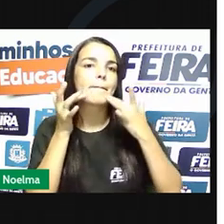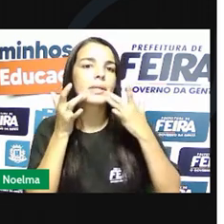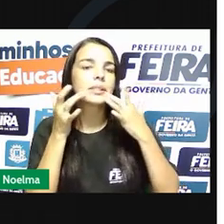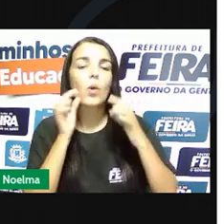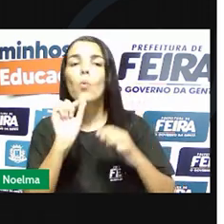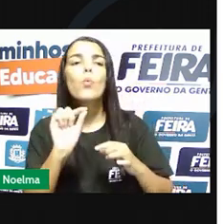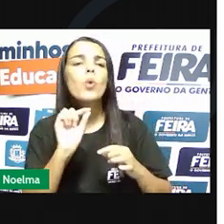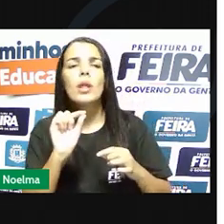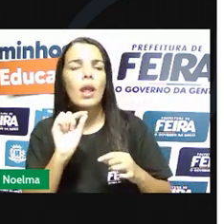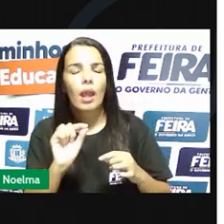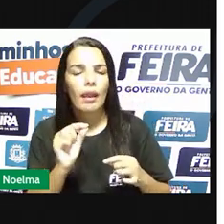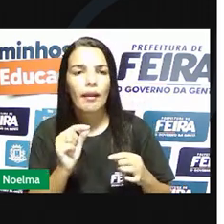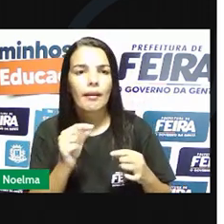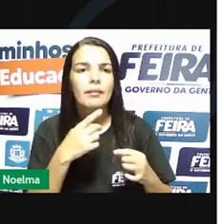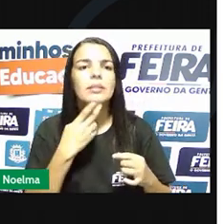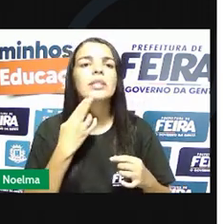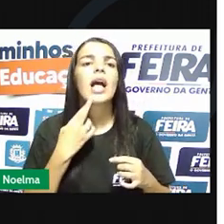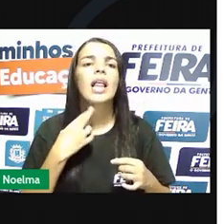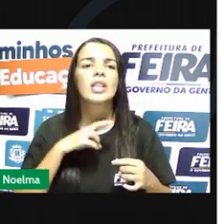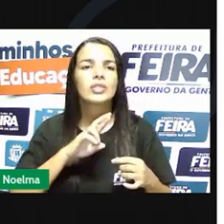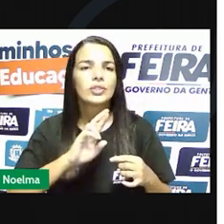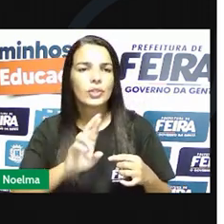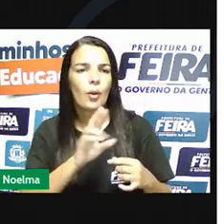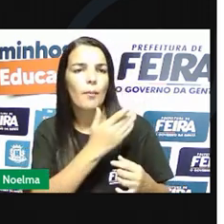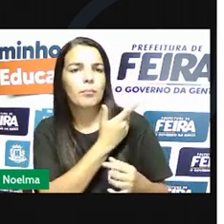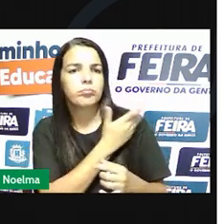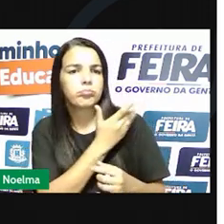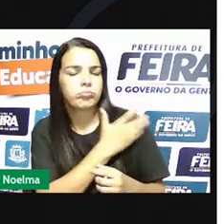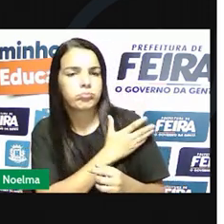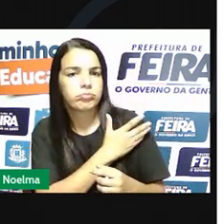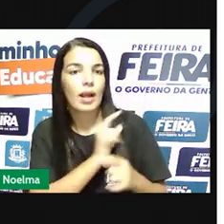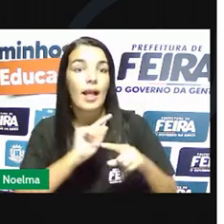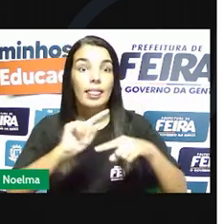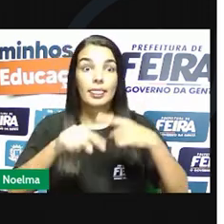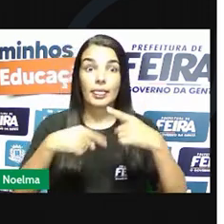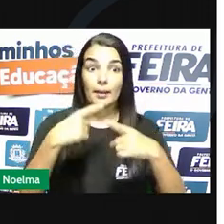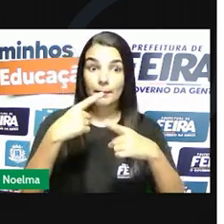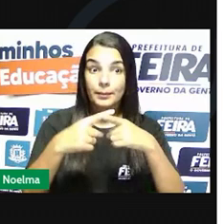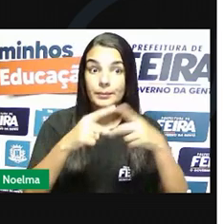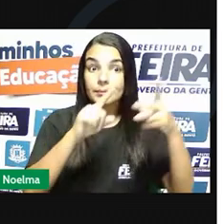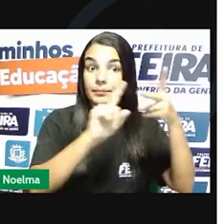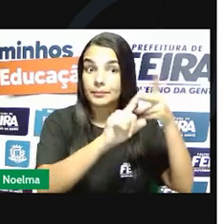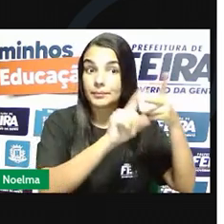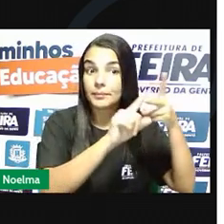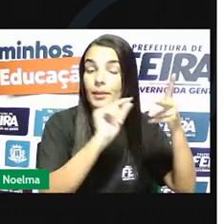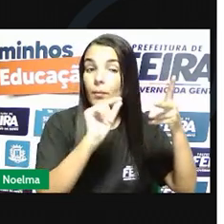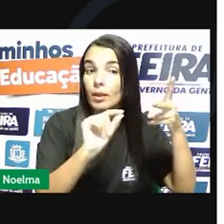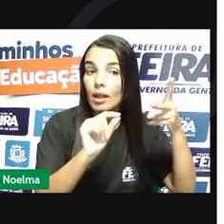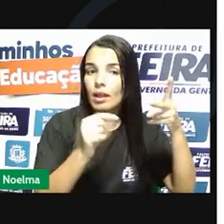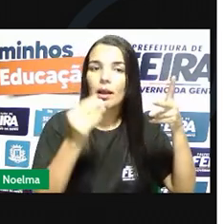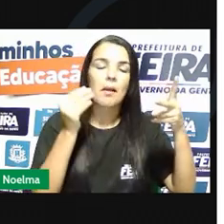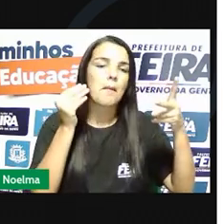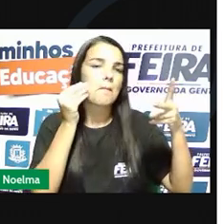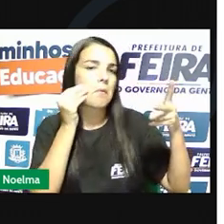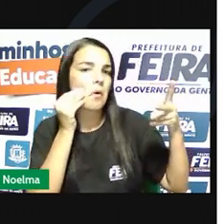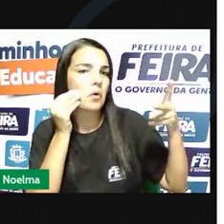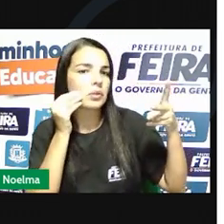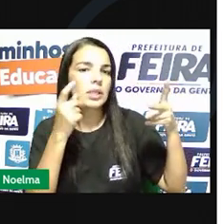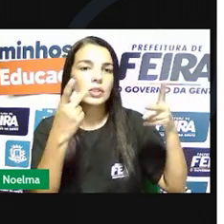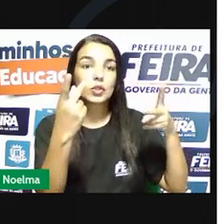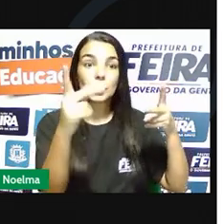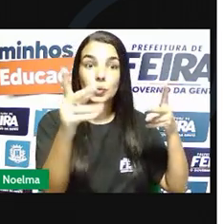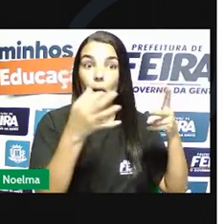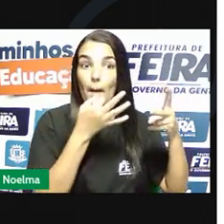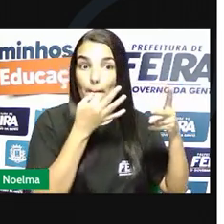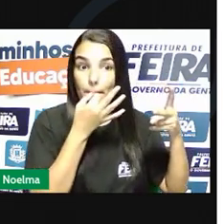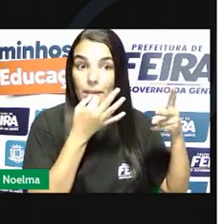Maravilha. Depois que você apresentou, aí vai entrar na parte de opinião e argumentação. Apresenta, e se quiser já nessa apresentação já